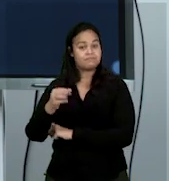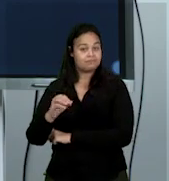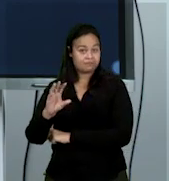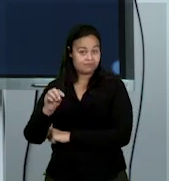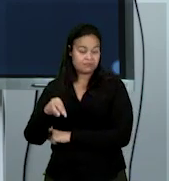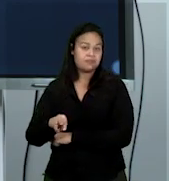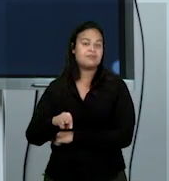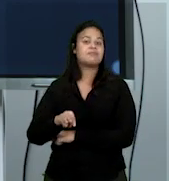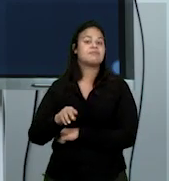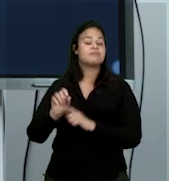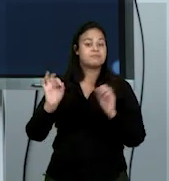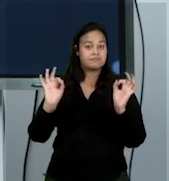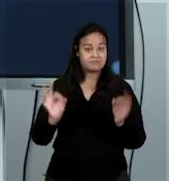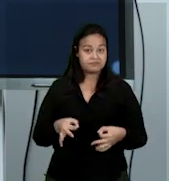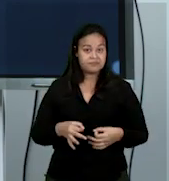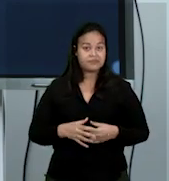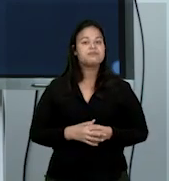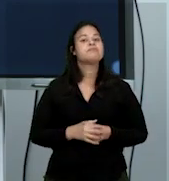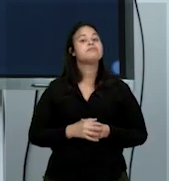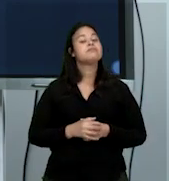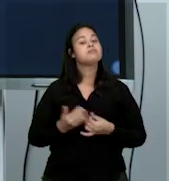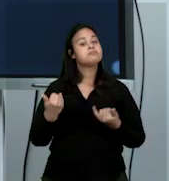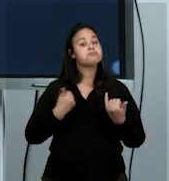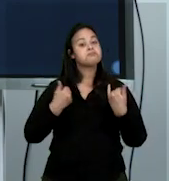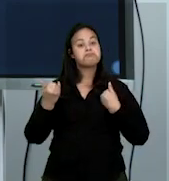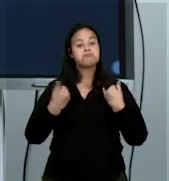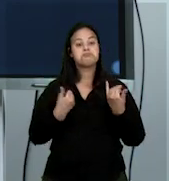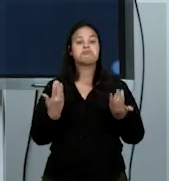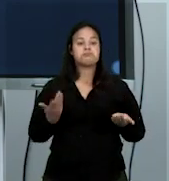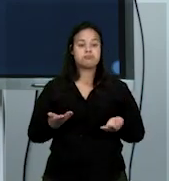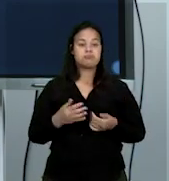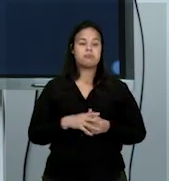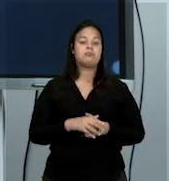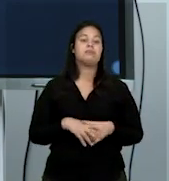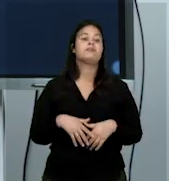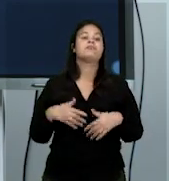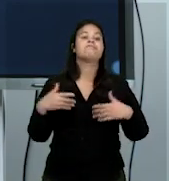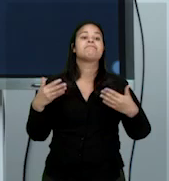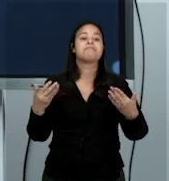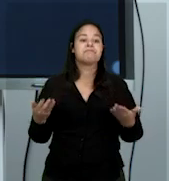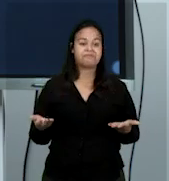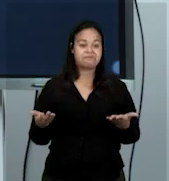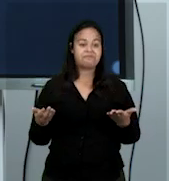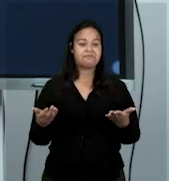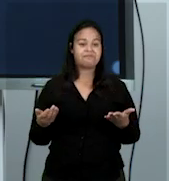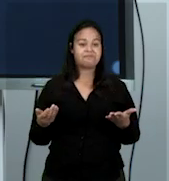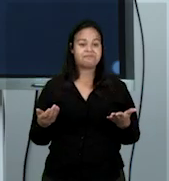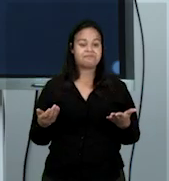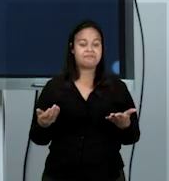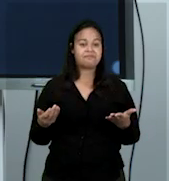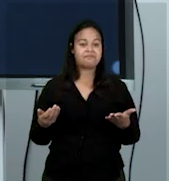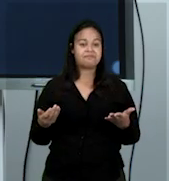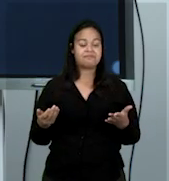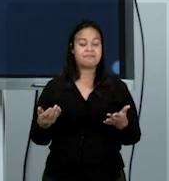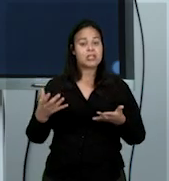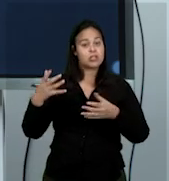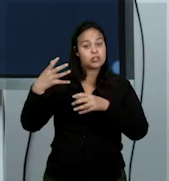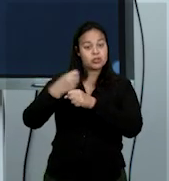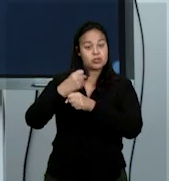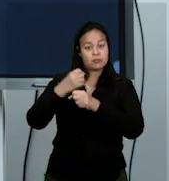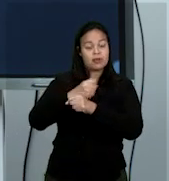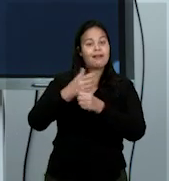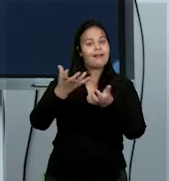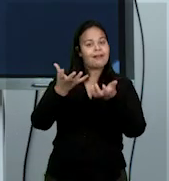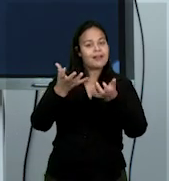20 centímetros, tá certo? Ele está falando isso aí. E aí? Ele quer a medida de